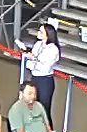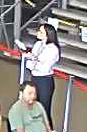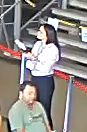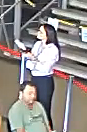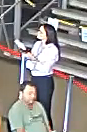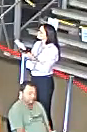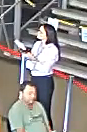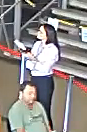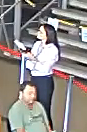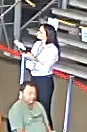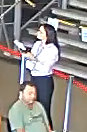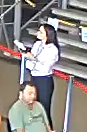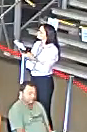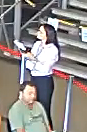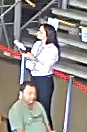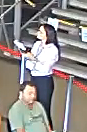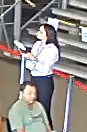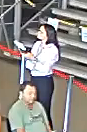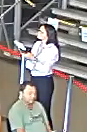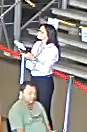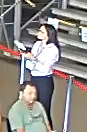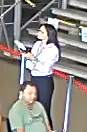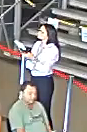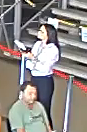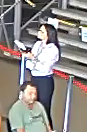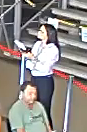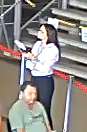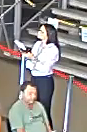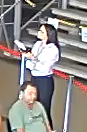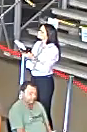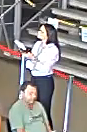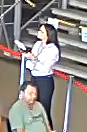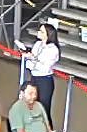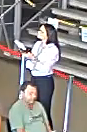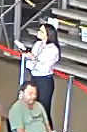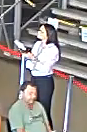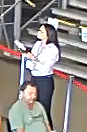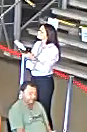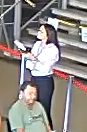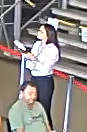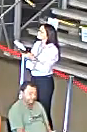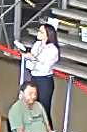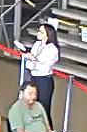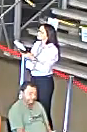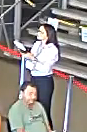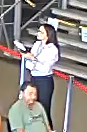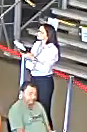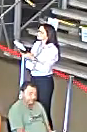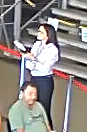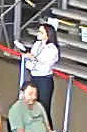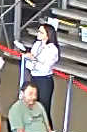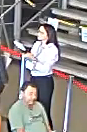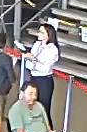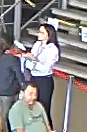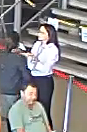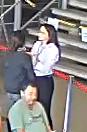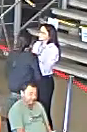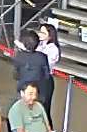acessibilidade isso é tá passando aí isso é dignidade mais um homem forte aí não